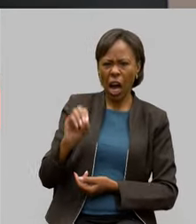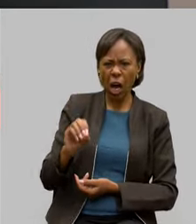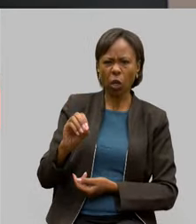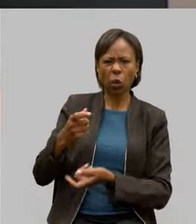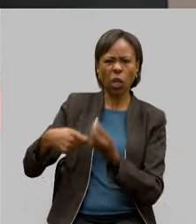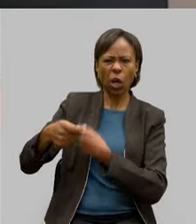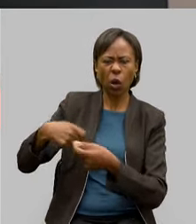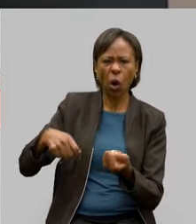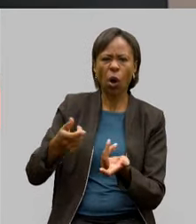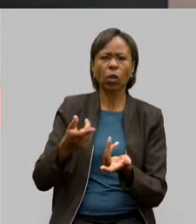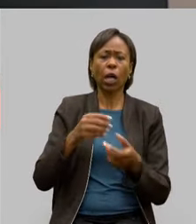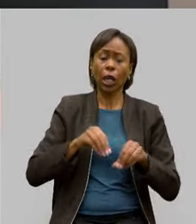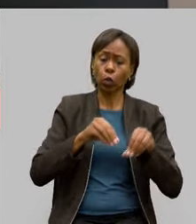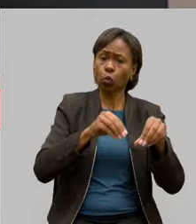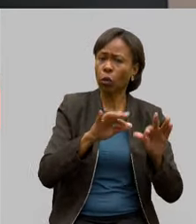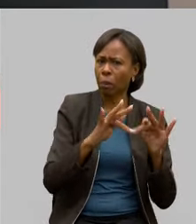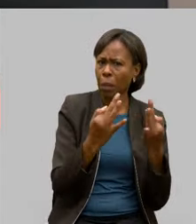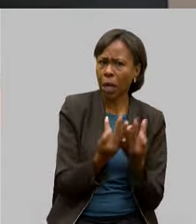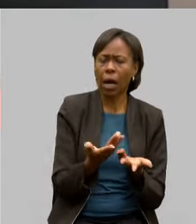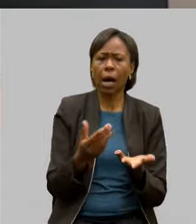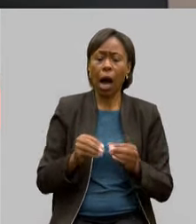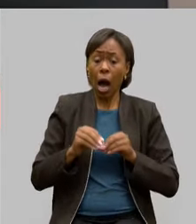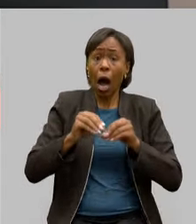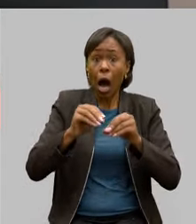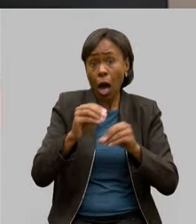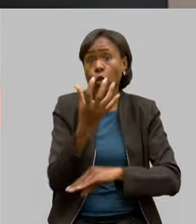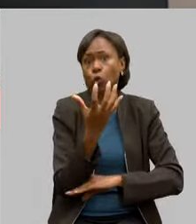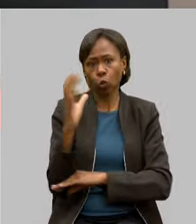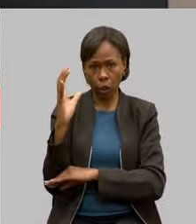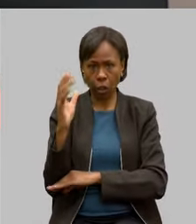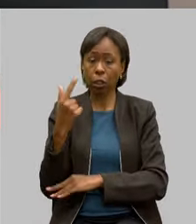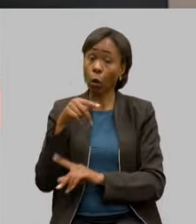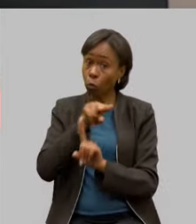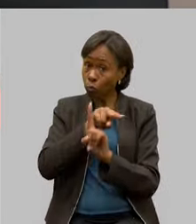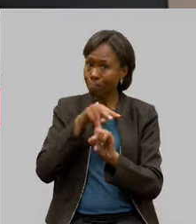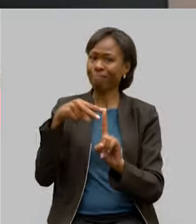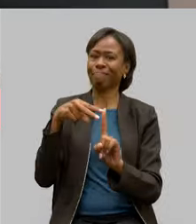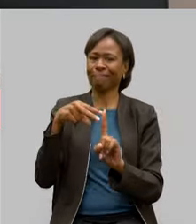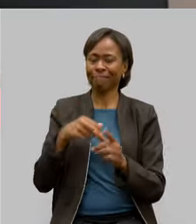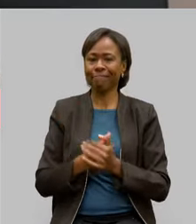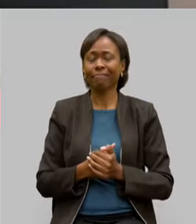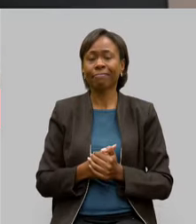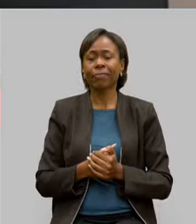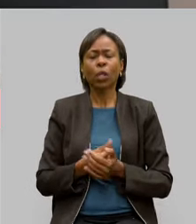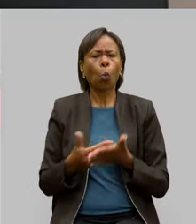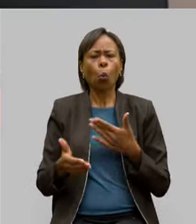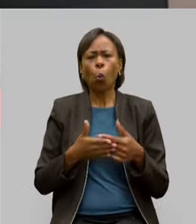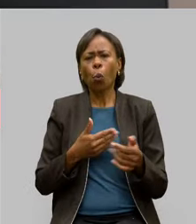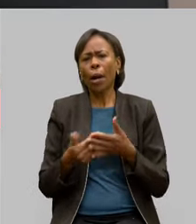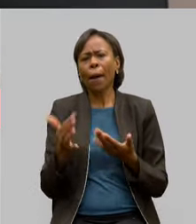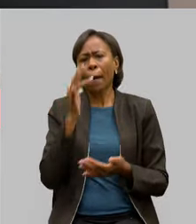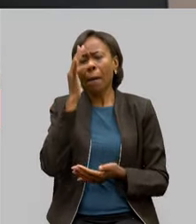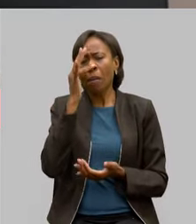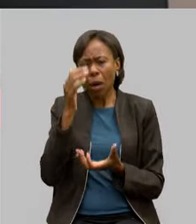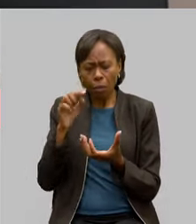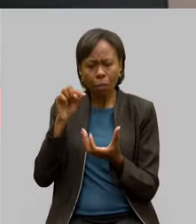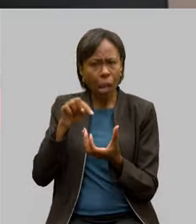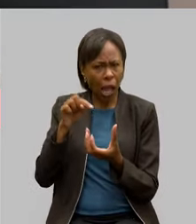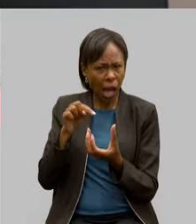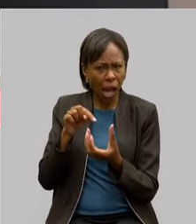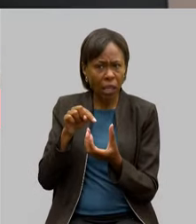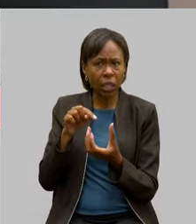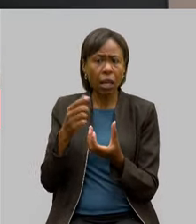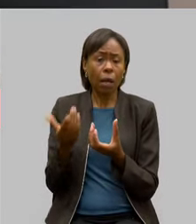Agricultura Familiar Então essa é nosso olhar e e toda planta então né que possa ser usada para gerar